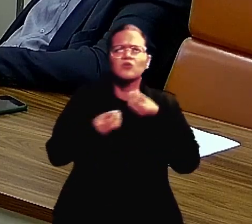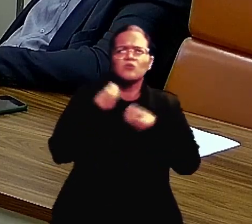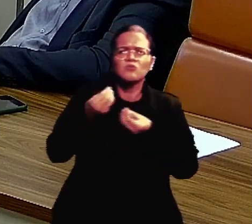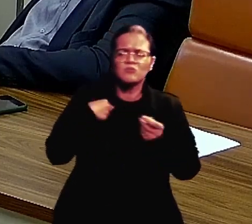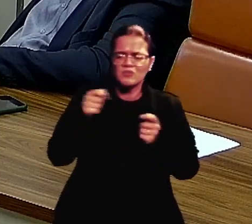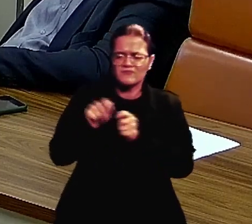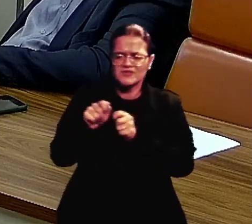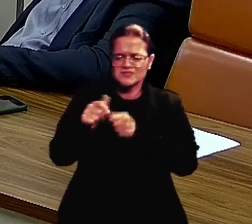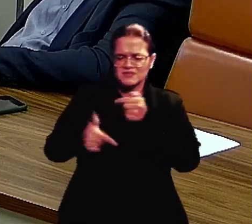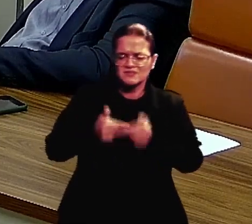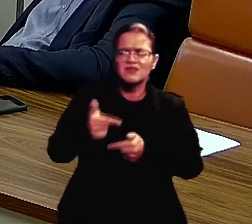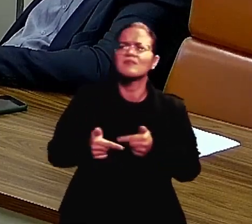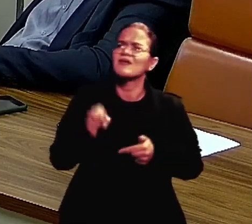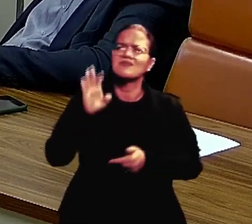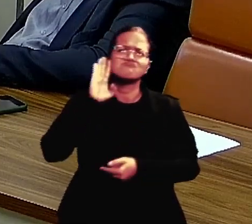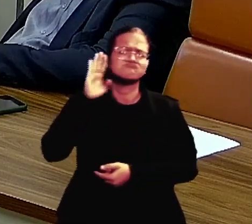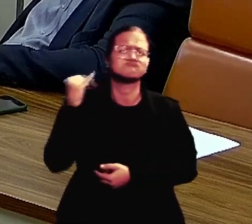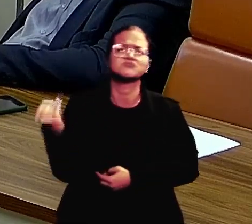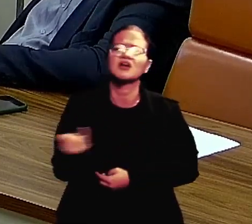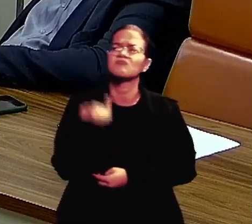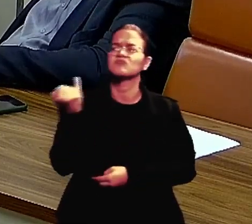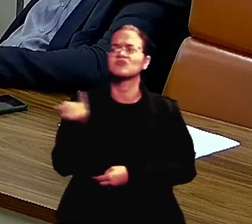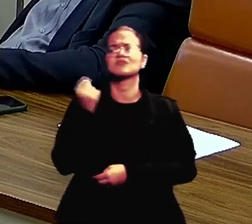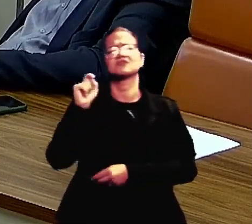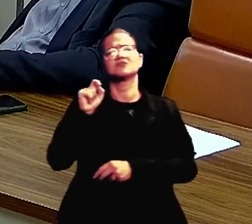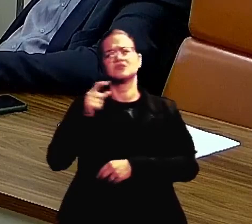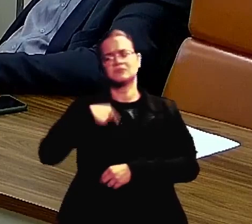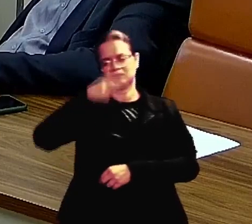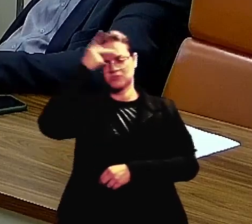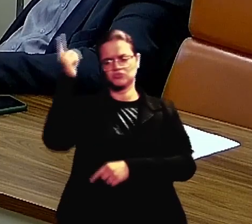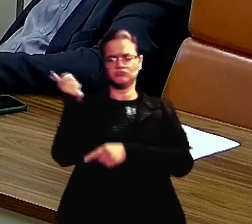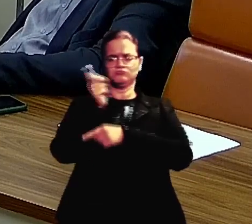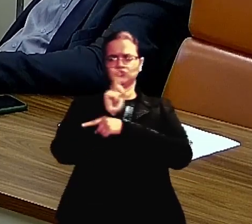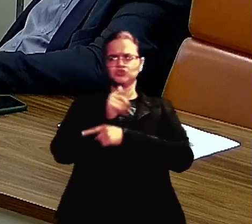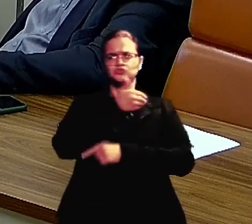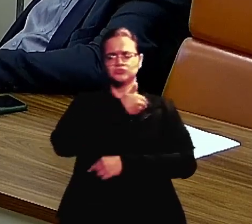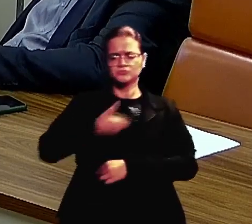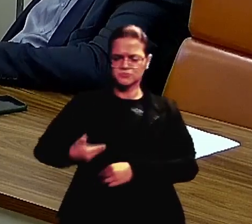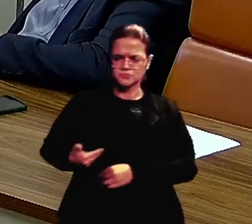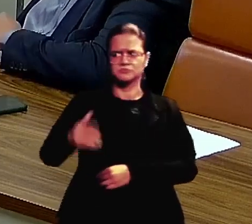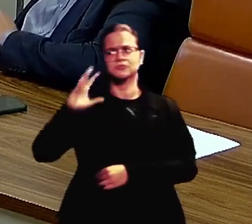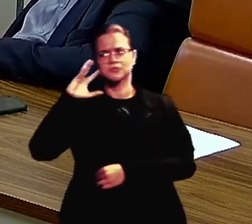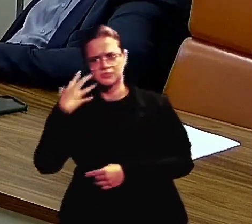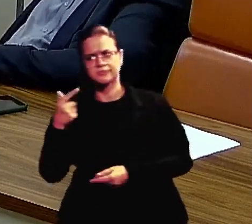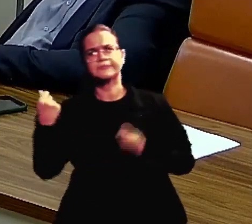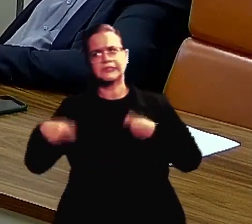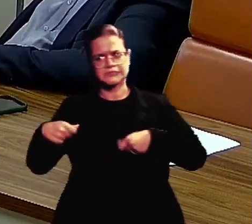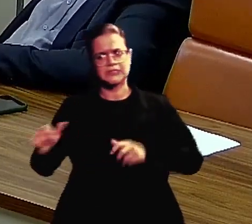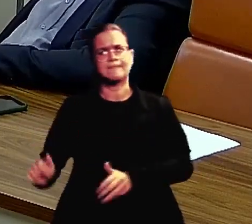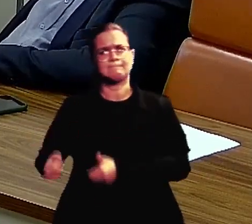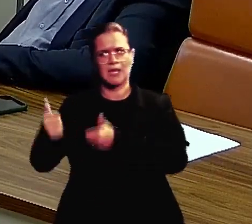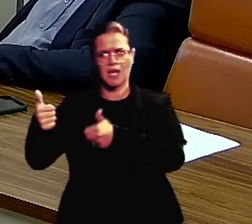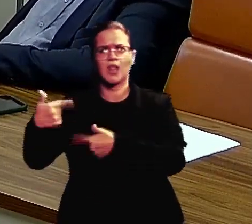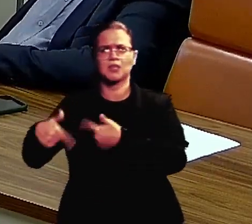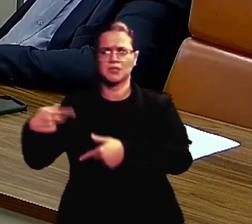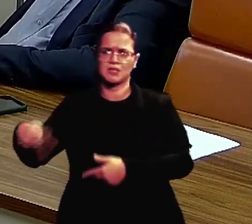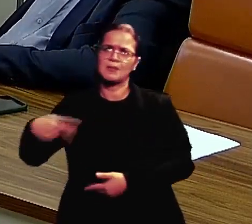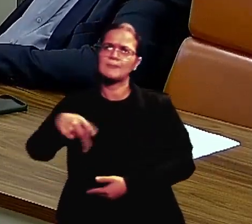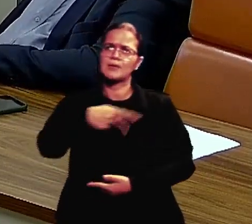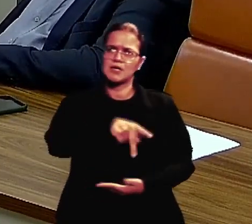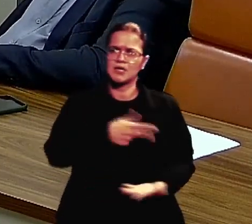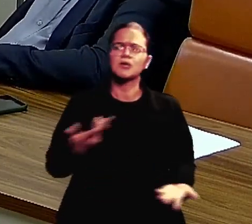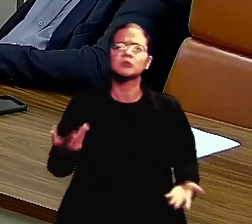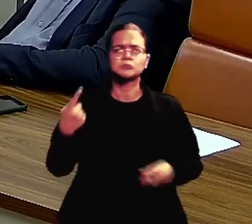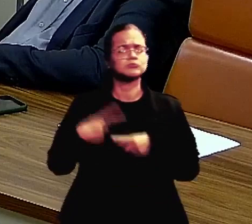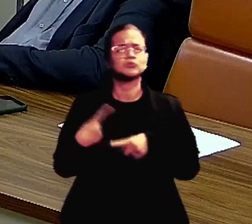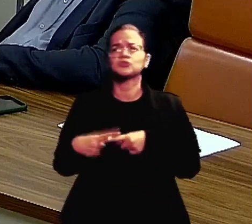ação, é fundamental para o gestor público tomar medidas, entende? É